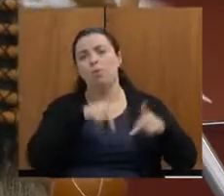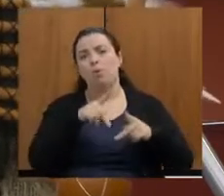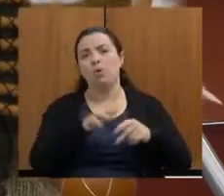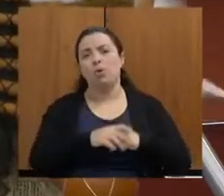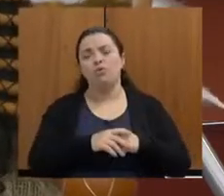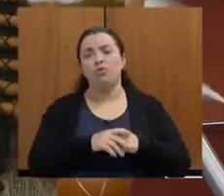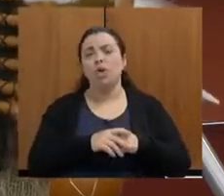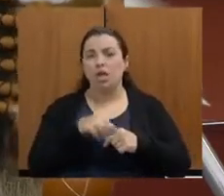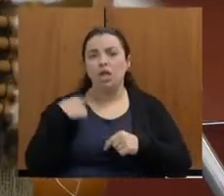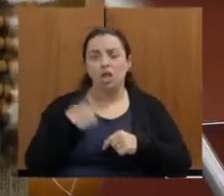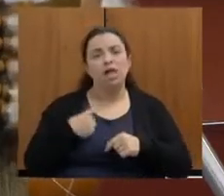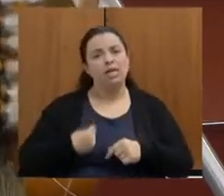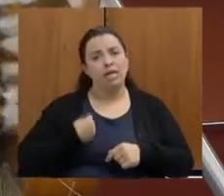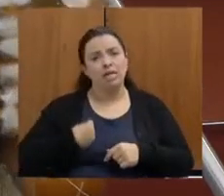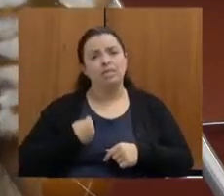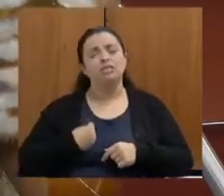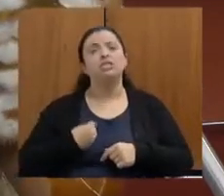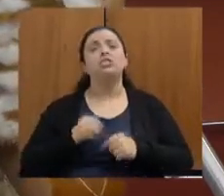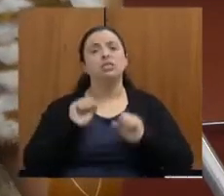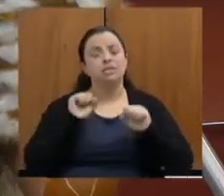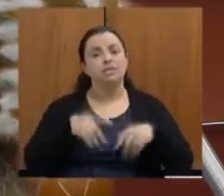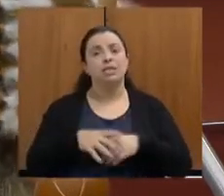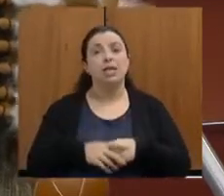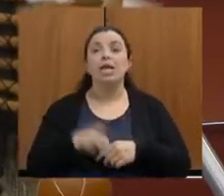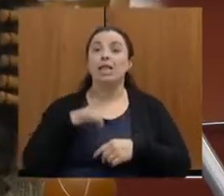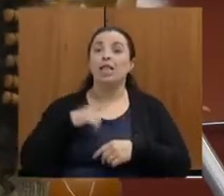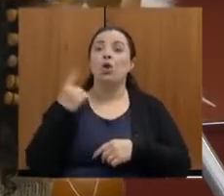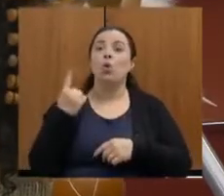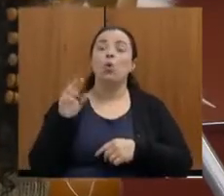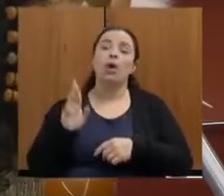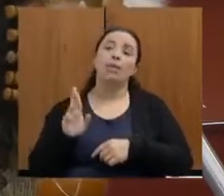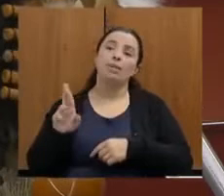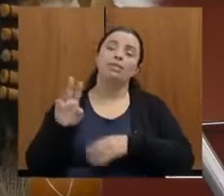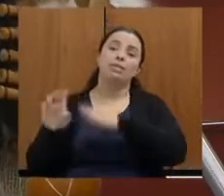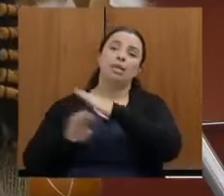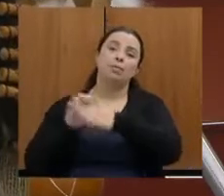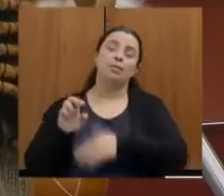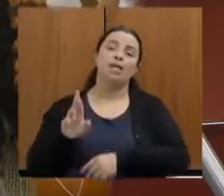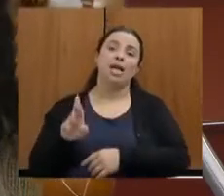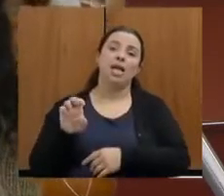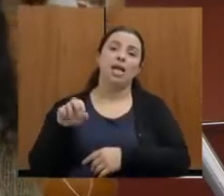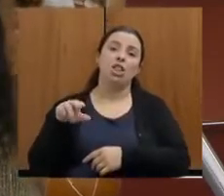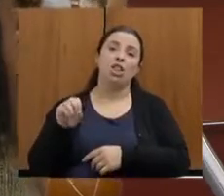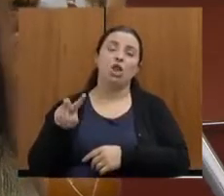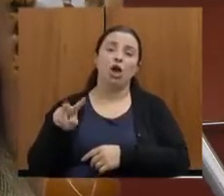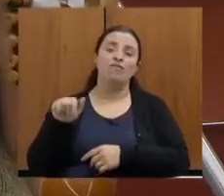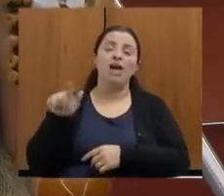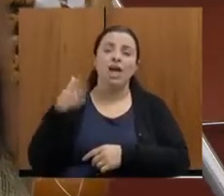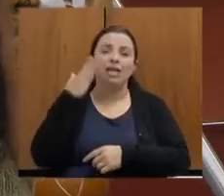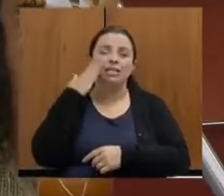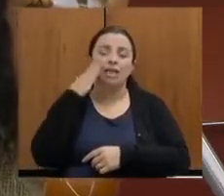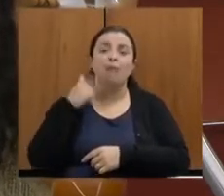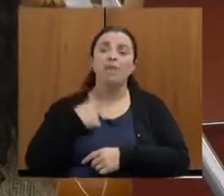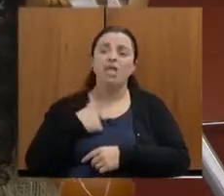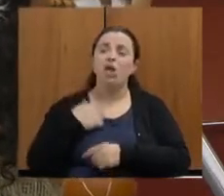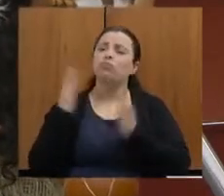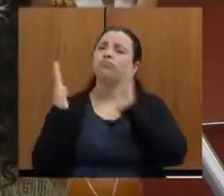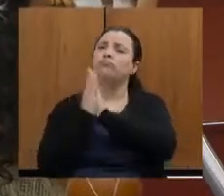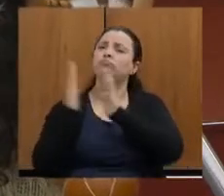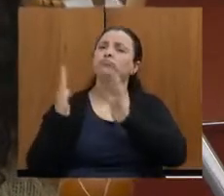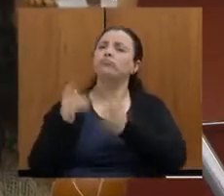e uma representante da renova ela tem sim essa disso e eu falo de frente com elas